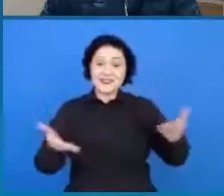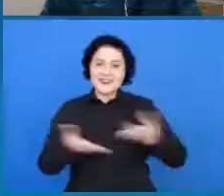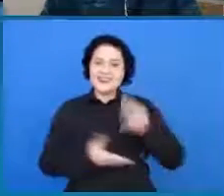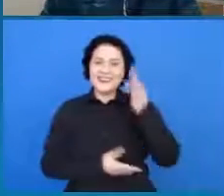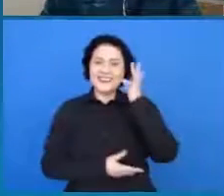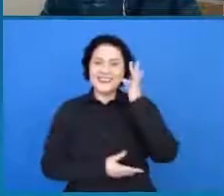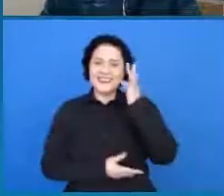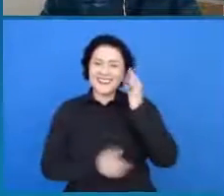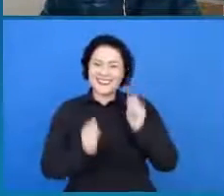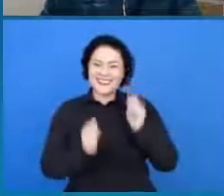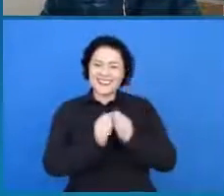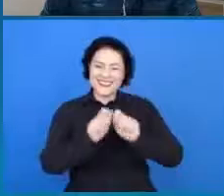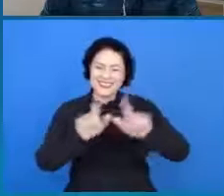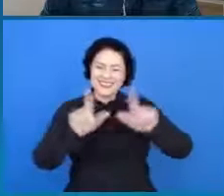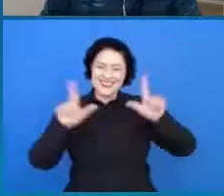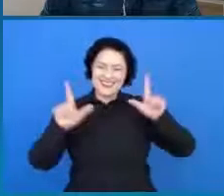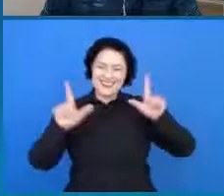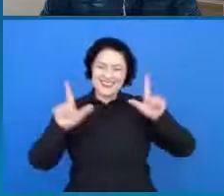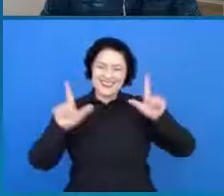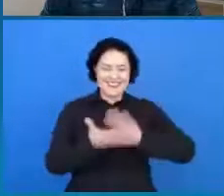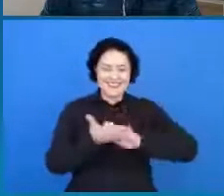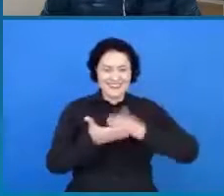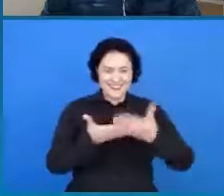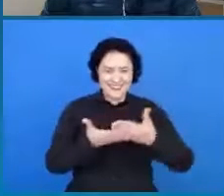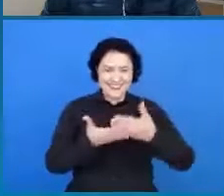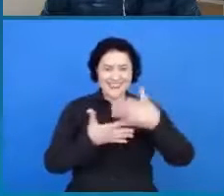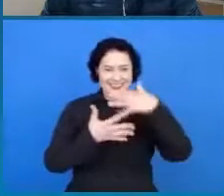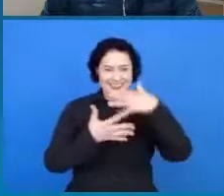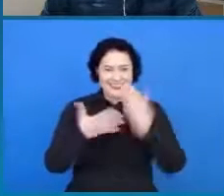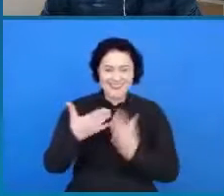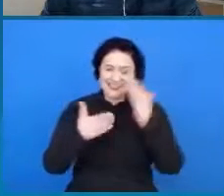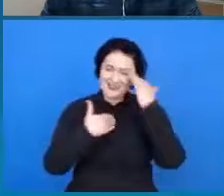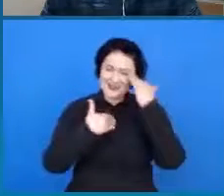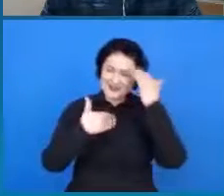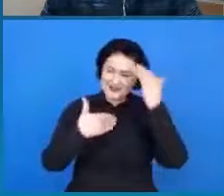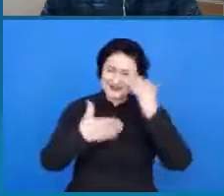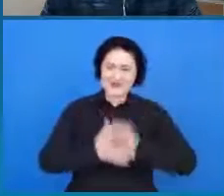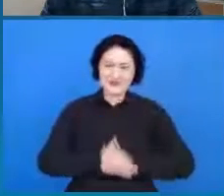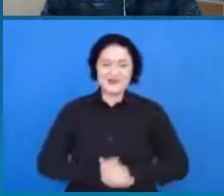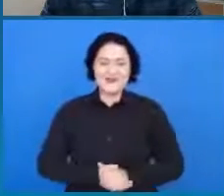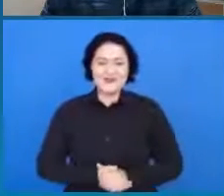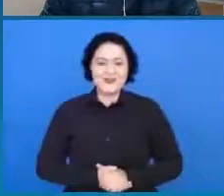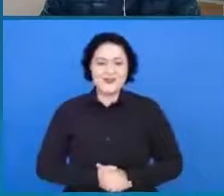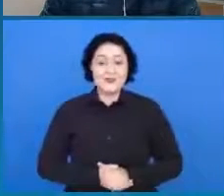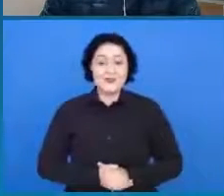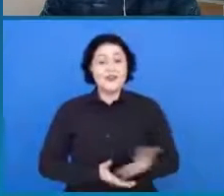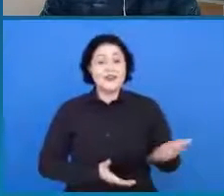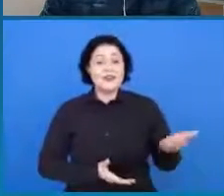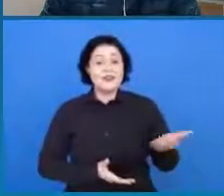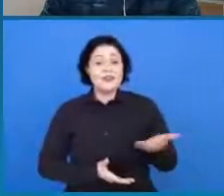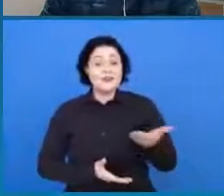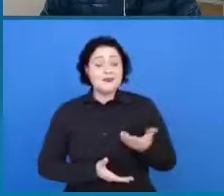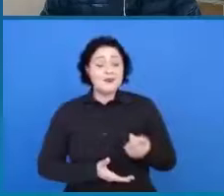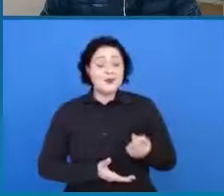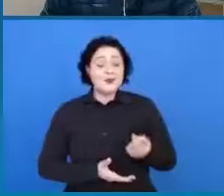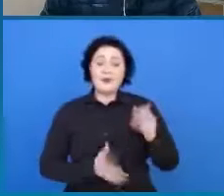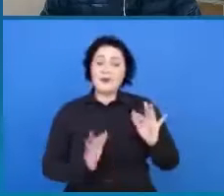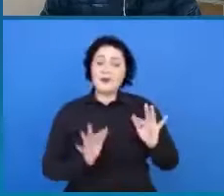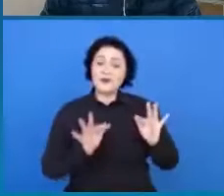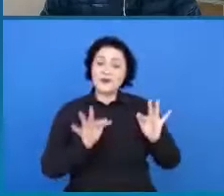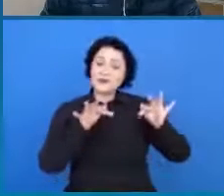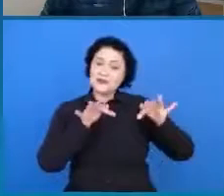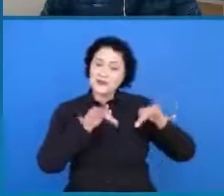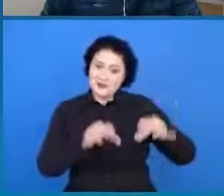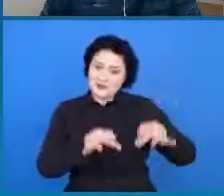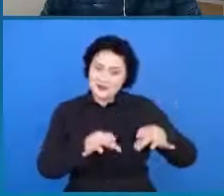Tânia continuando com interpretação de libras muito obrigada nós estamos nos encaminhando para